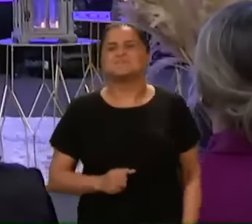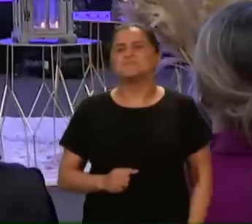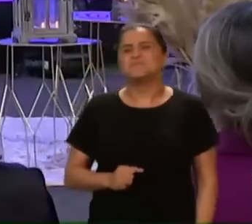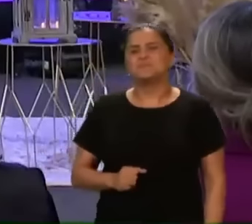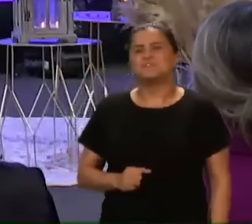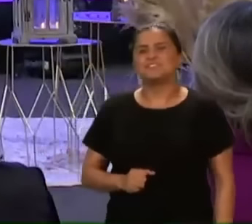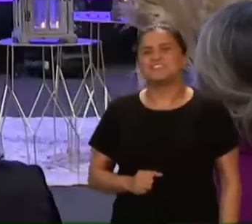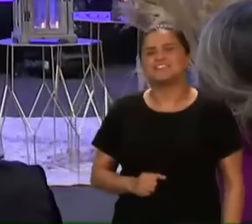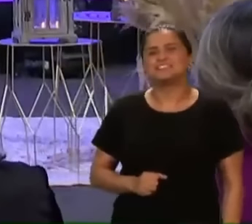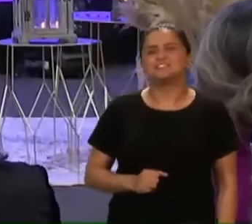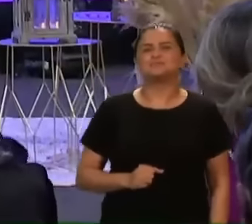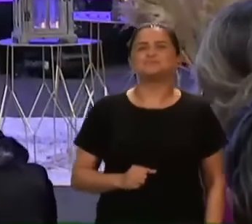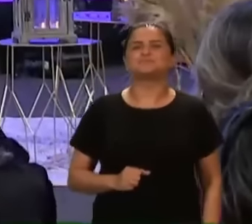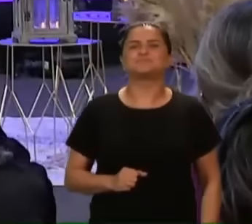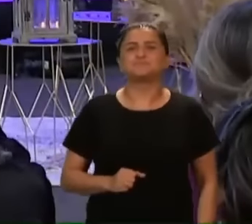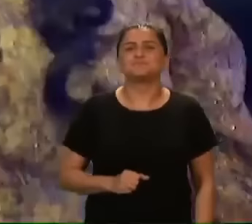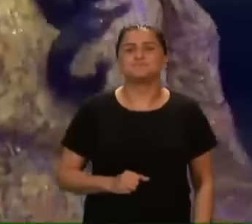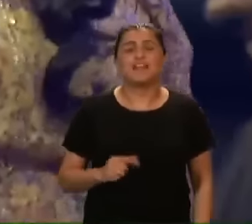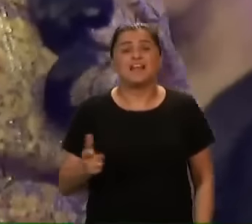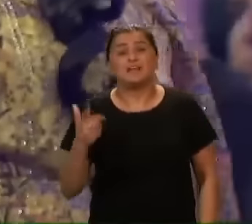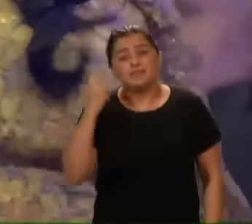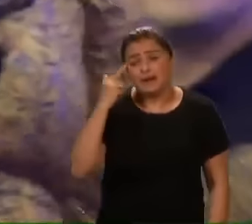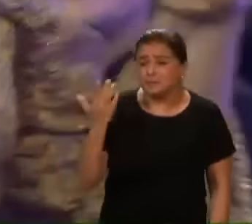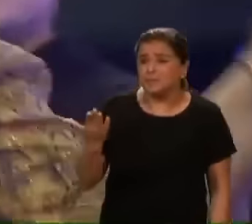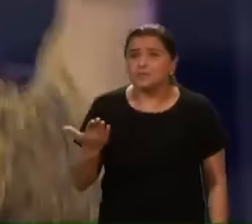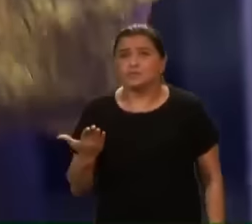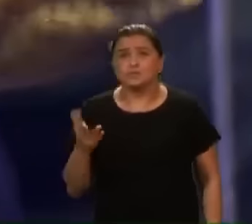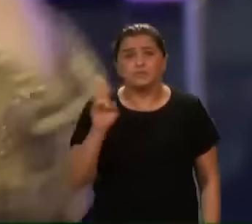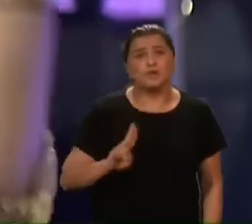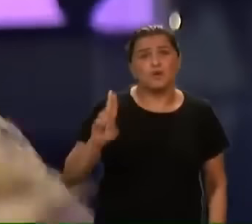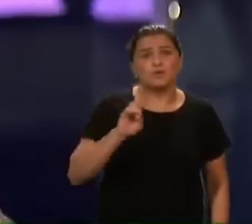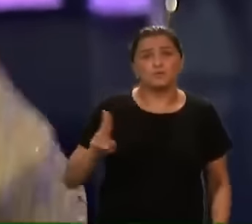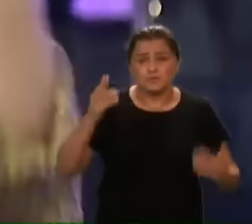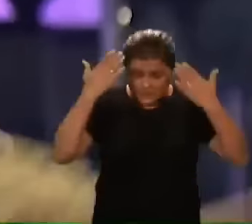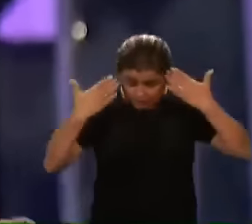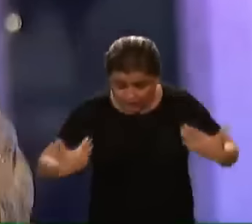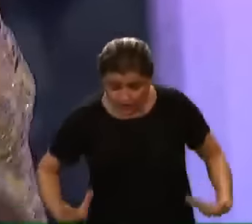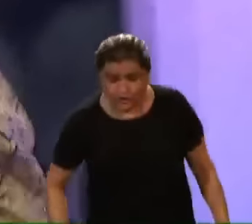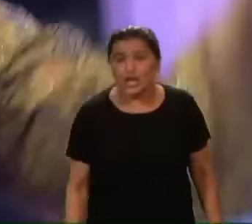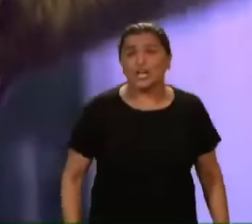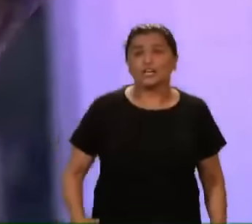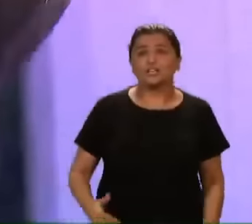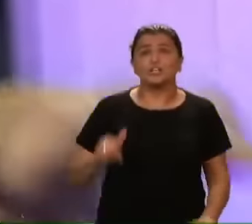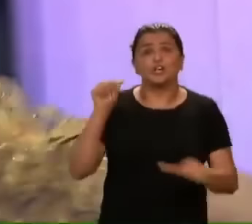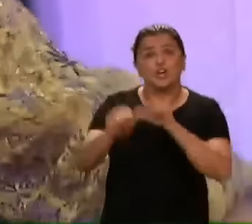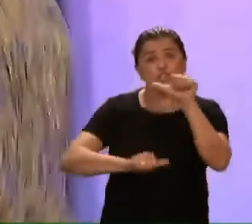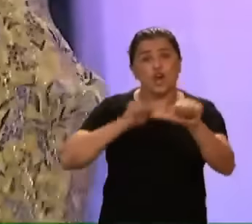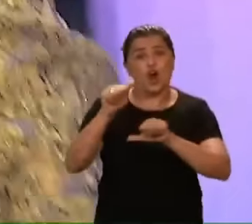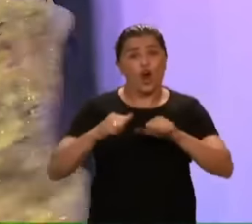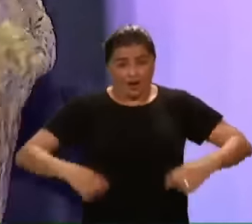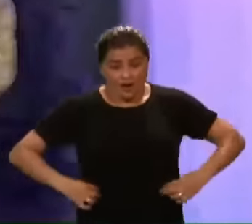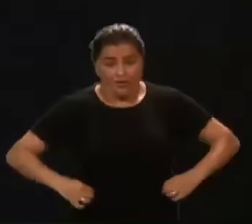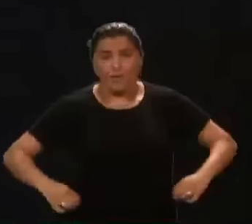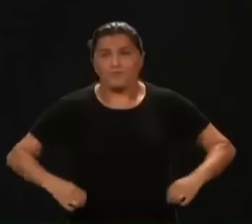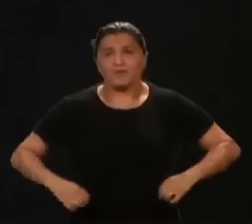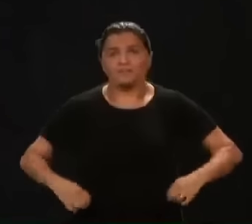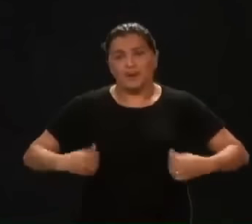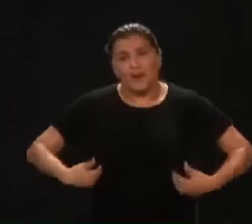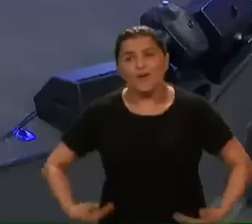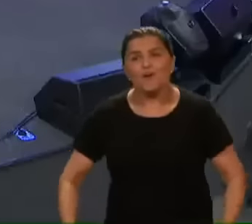Vai tampar, né? E aí ela, ai, meu Deus, vou ter que arrumar um vestido. Eu, Jesus, prepara um longo, um longo. Um longo, Jesus.